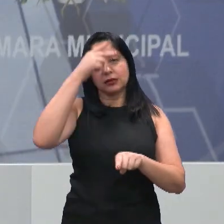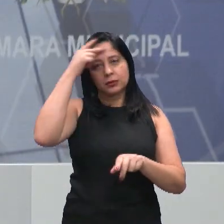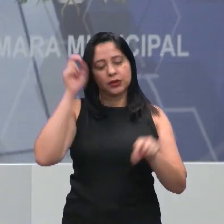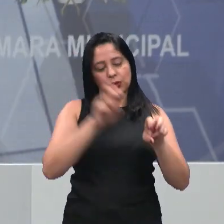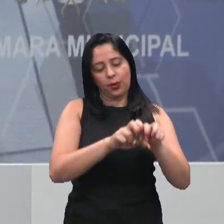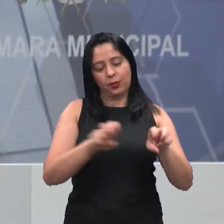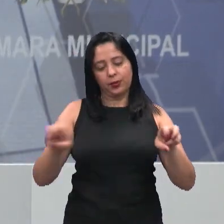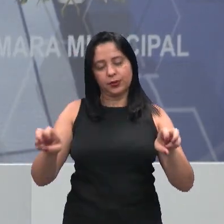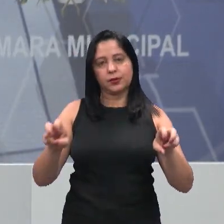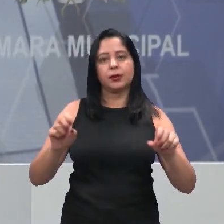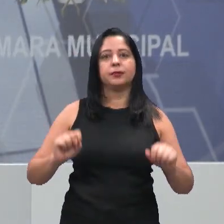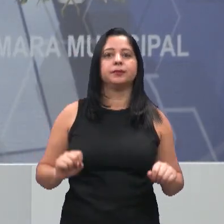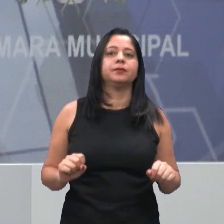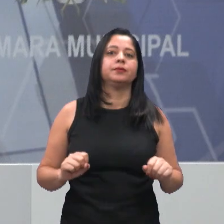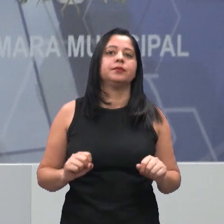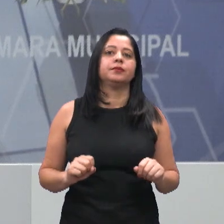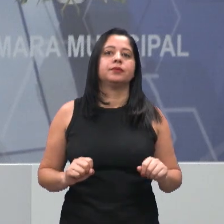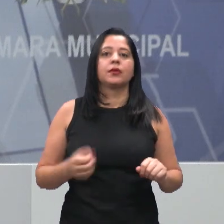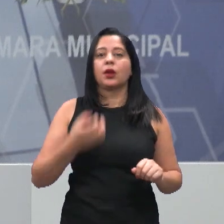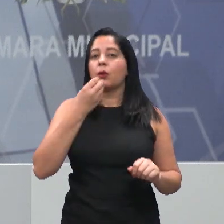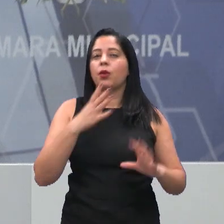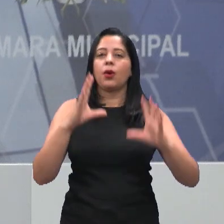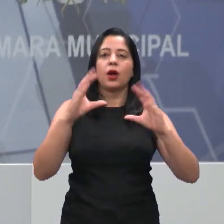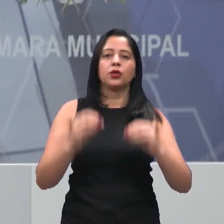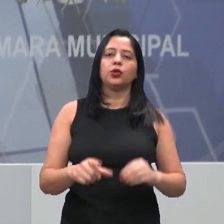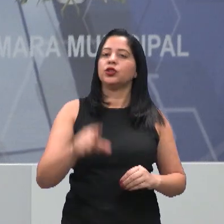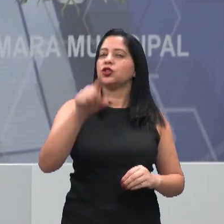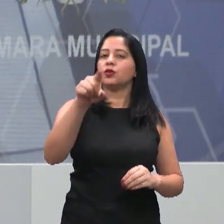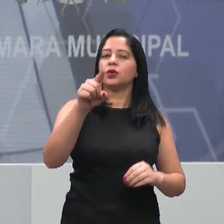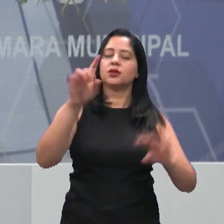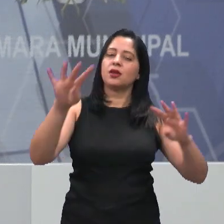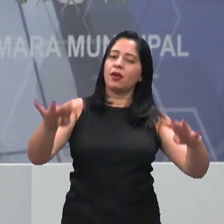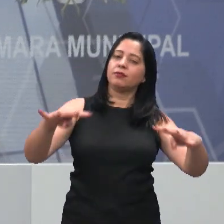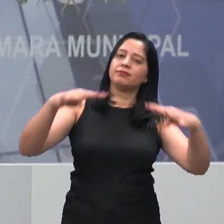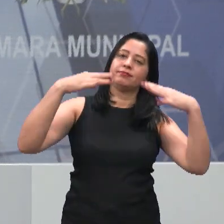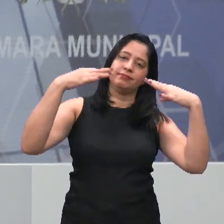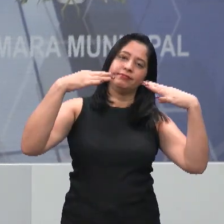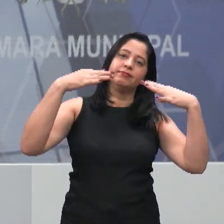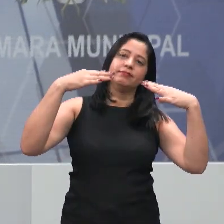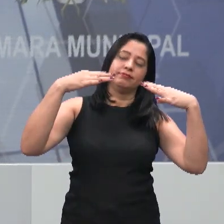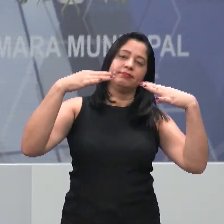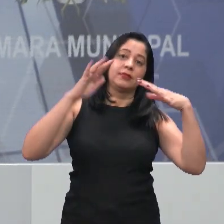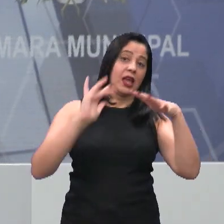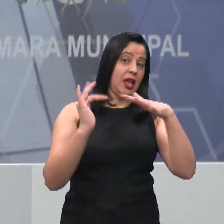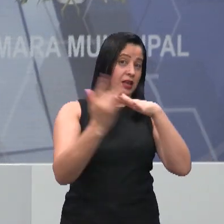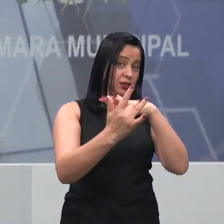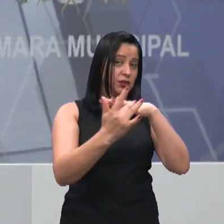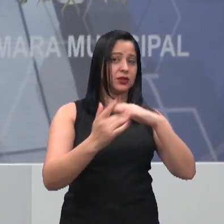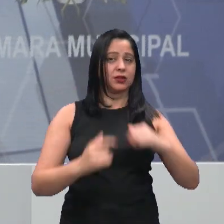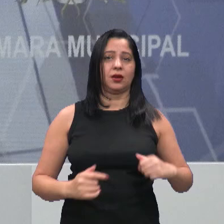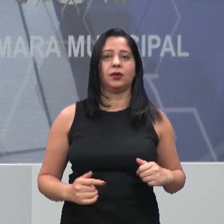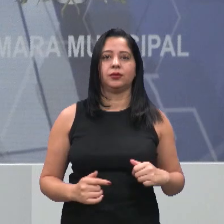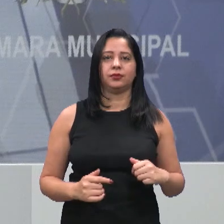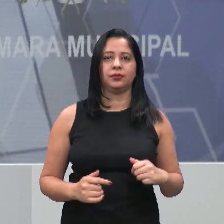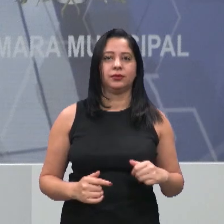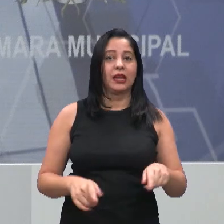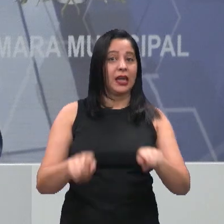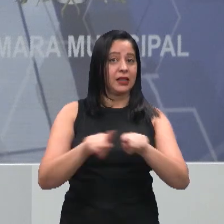vereadores desta casa. Boa noite, vocês que nos acompanham pelas redes sociais e também